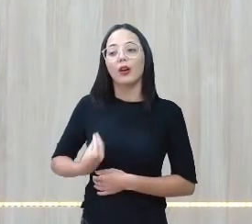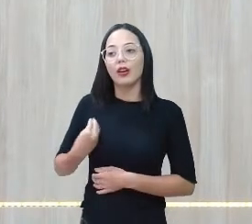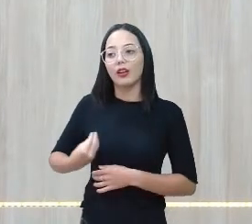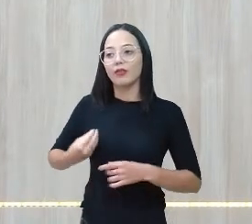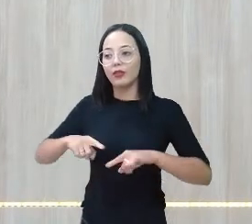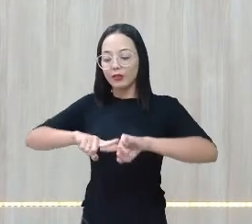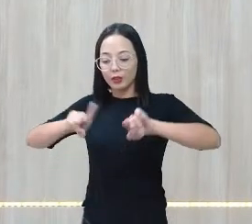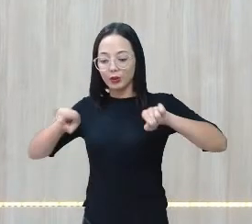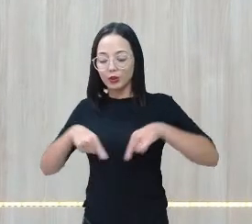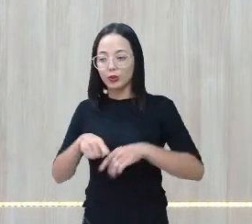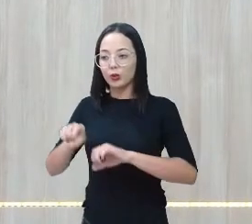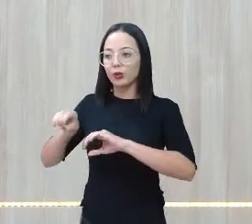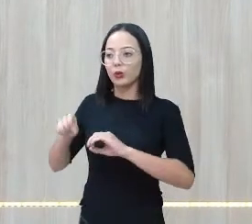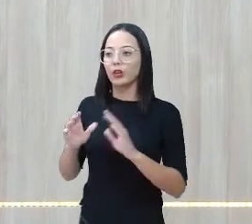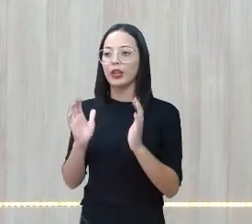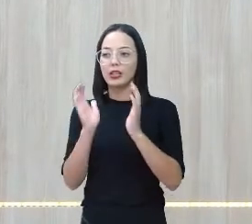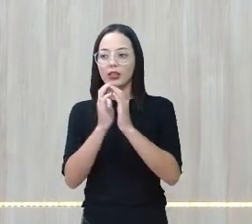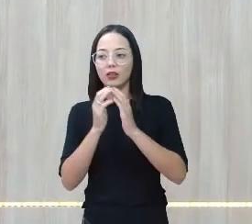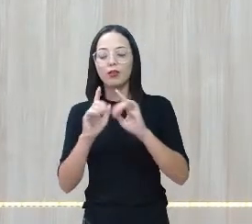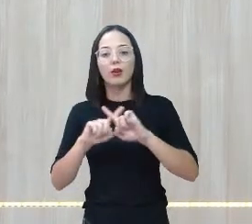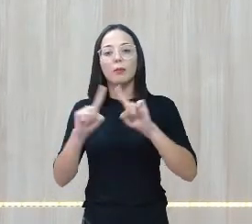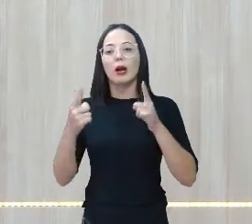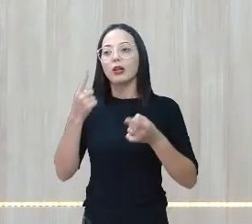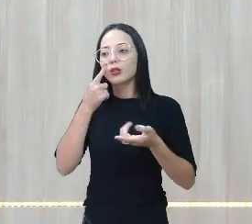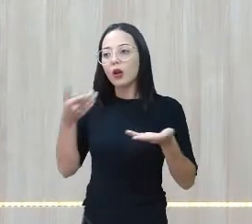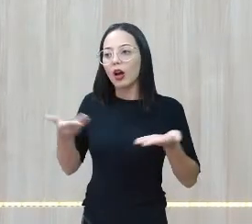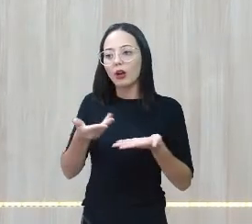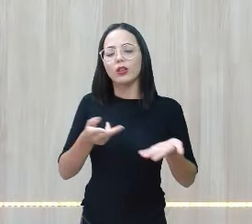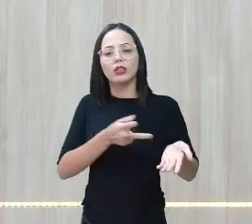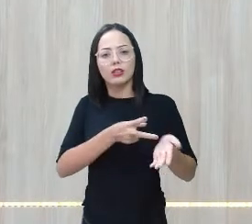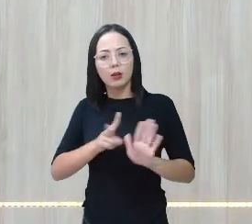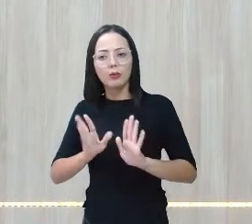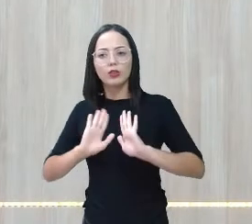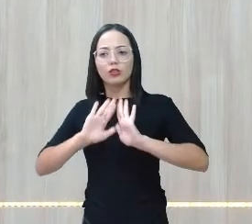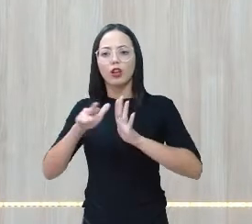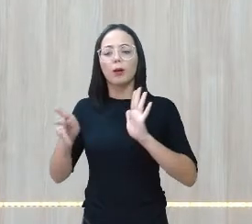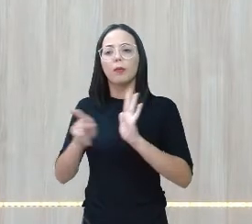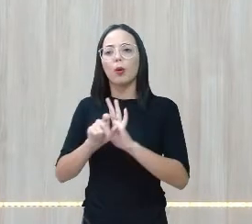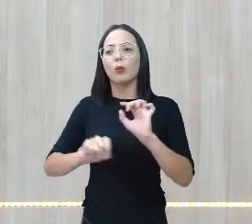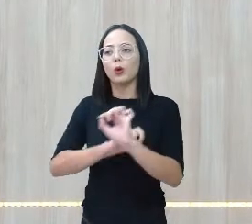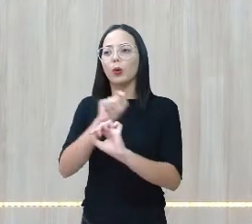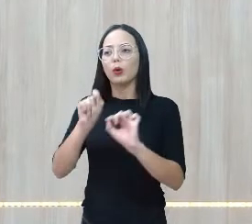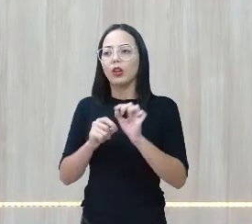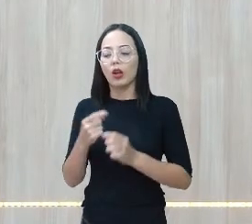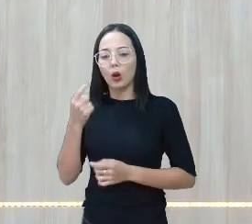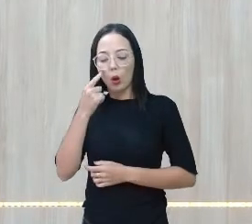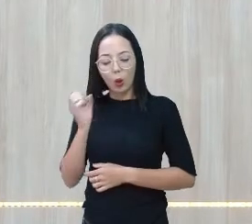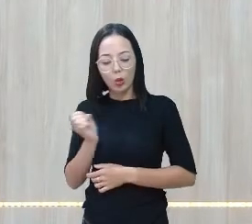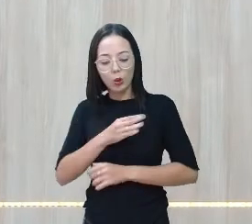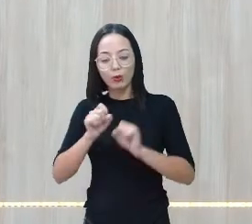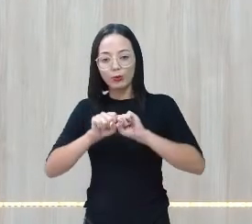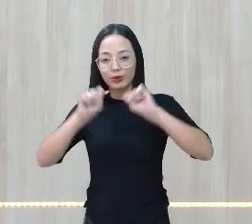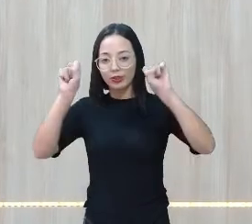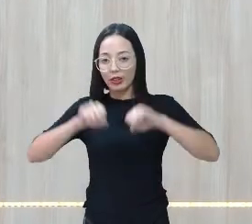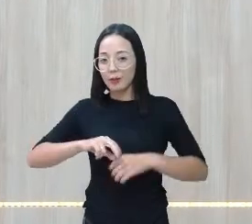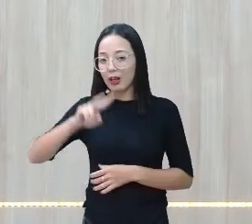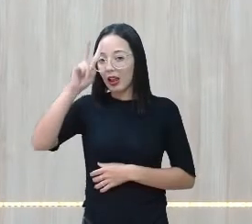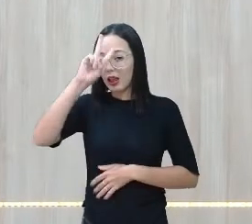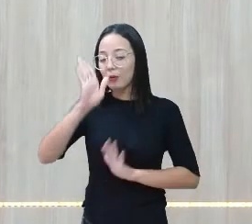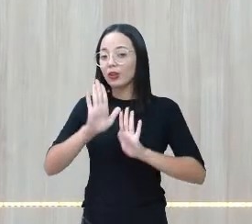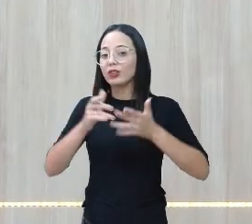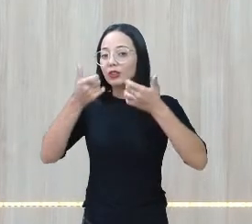estúdios do Educa Recife, mas durante essa semana e semana passada a gente vem inaugurando um novo sistema, né? Lembra que eu já falei do